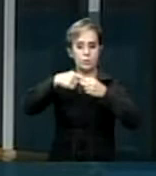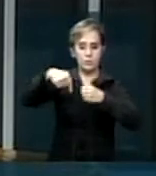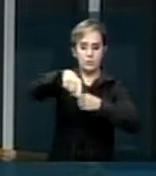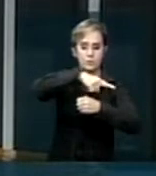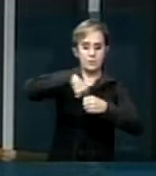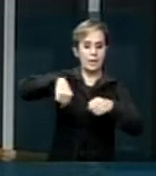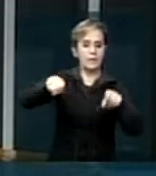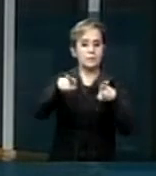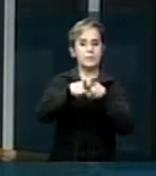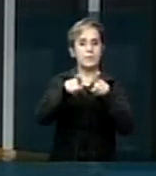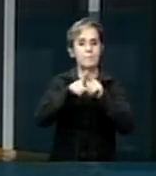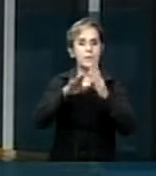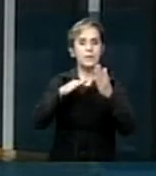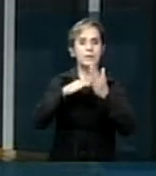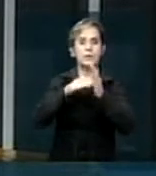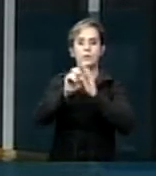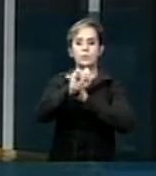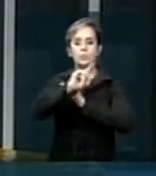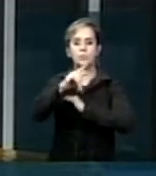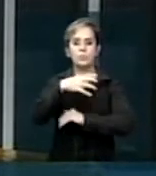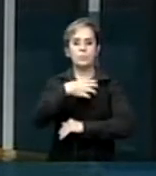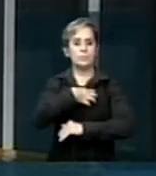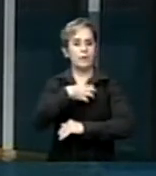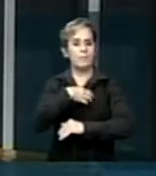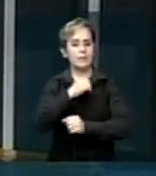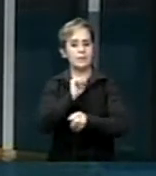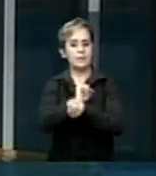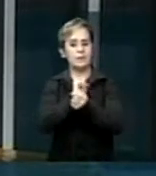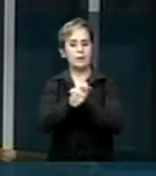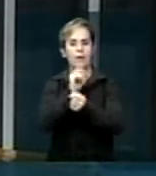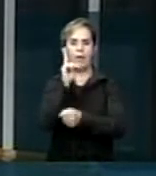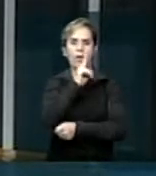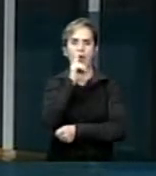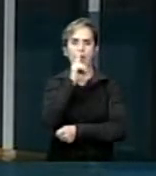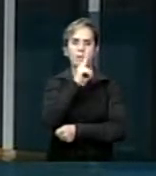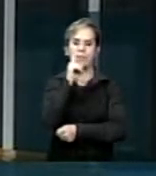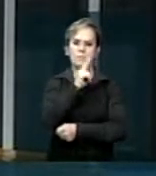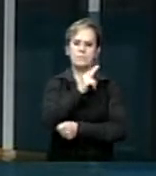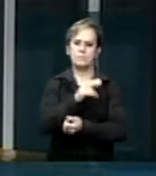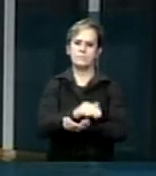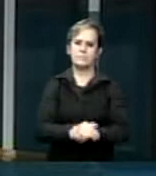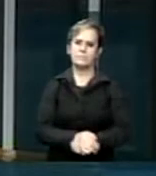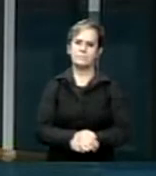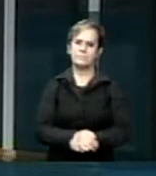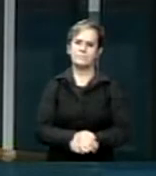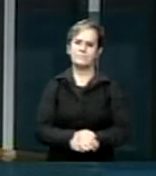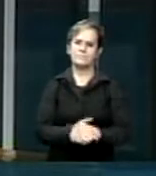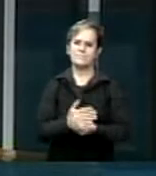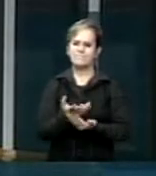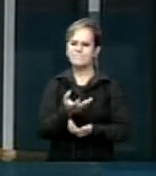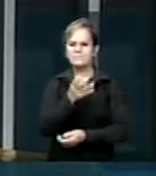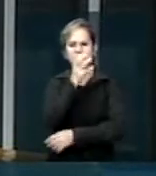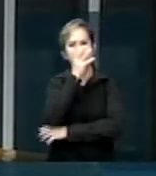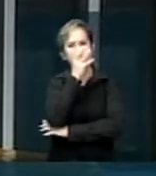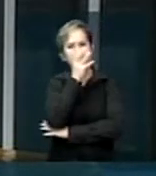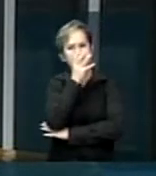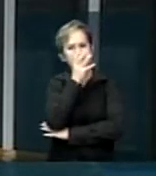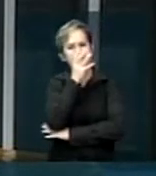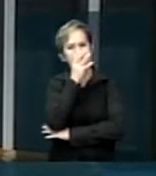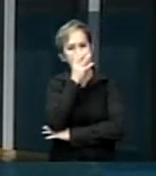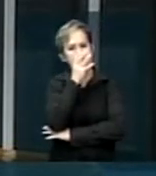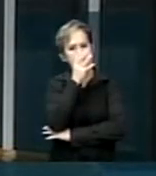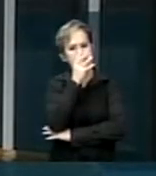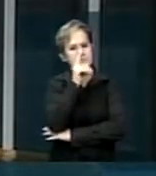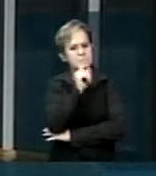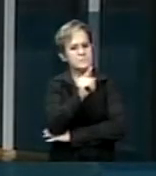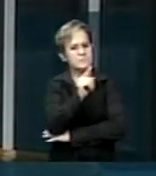da Bahia, dos que estavam na maca numa emergência. Então, a gente para observar que o